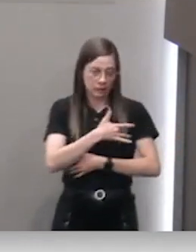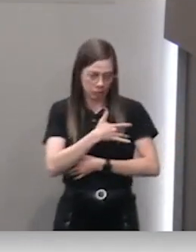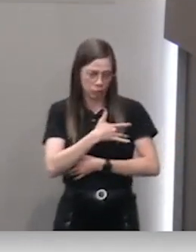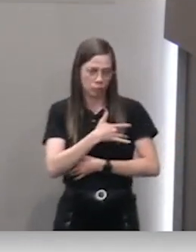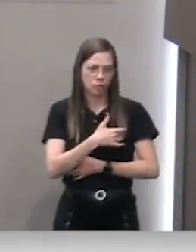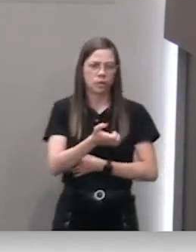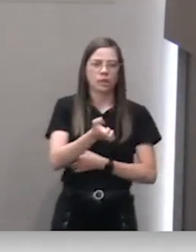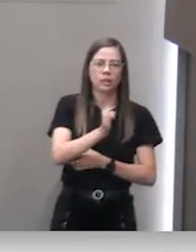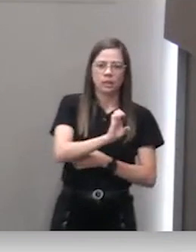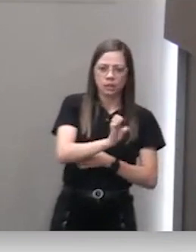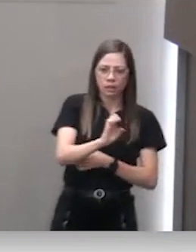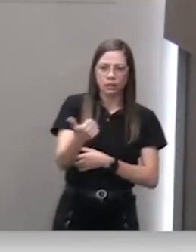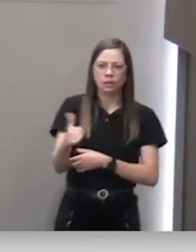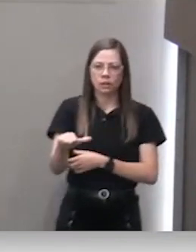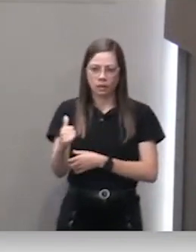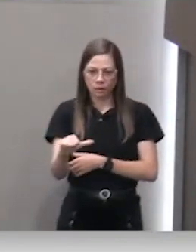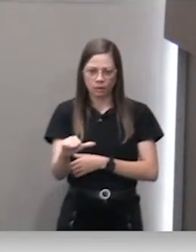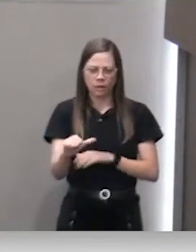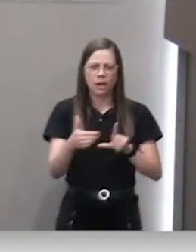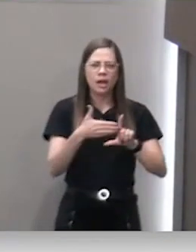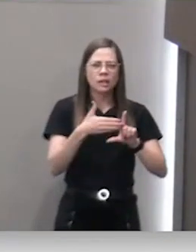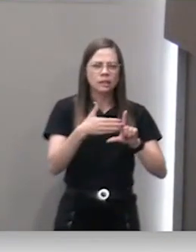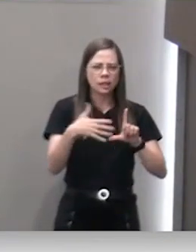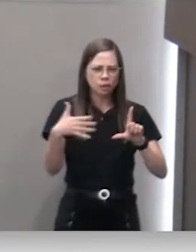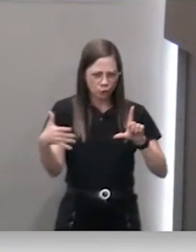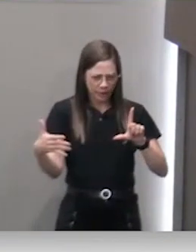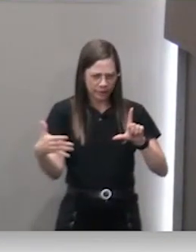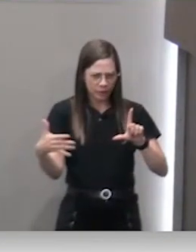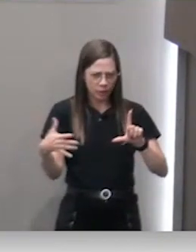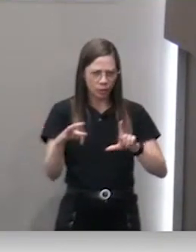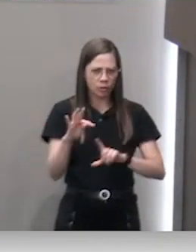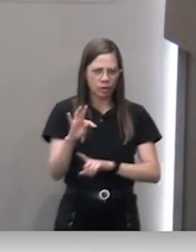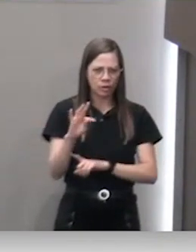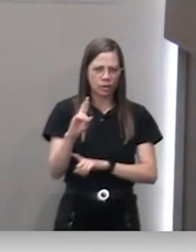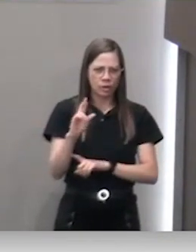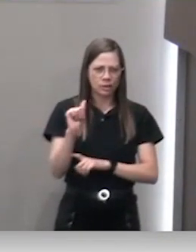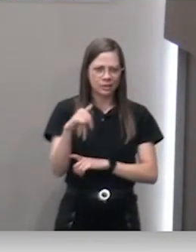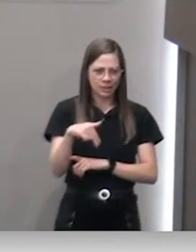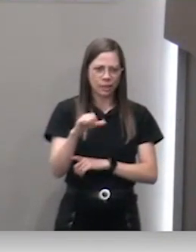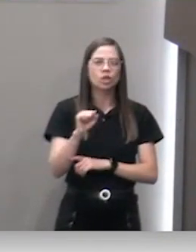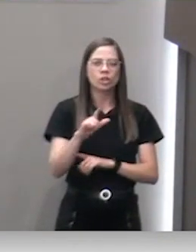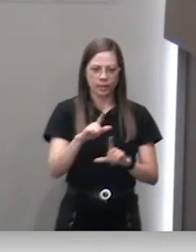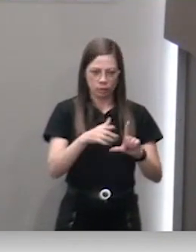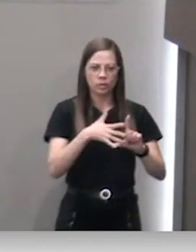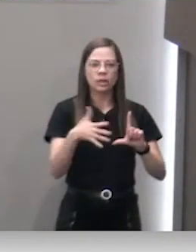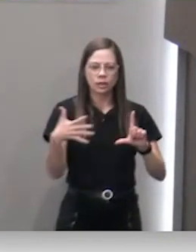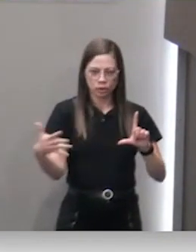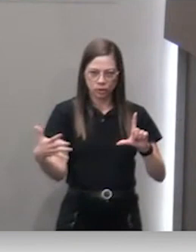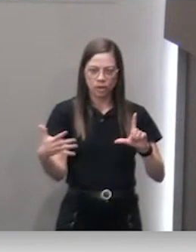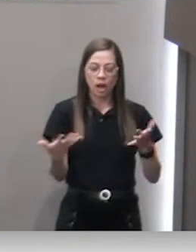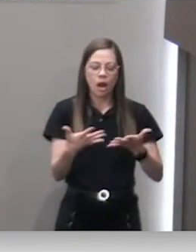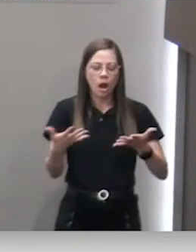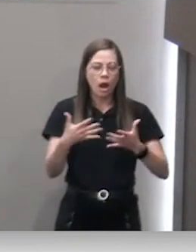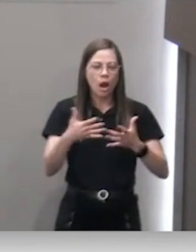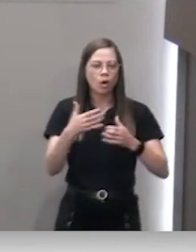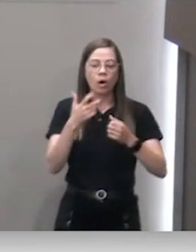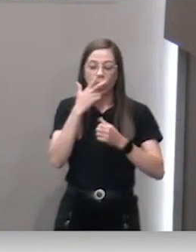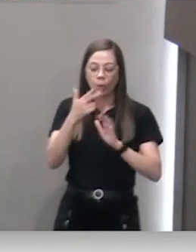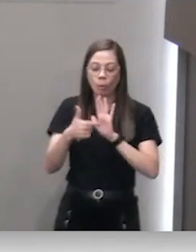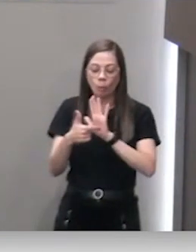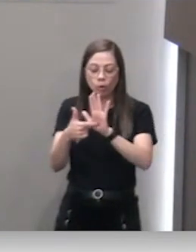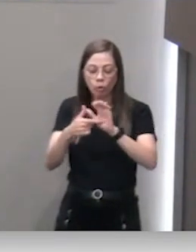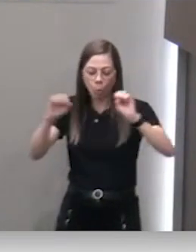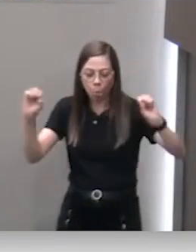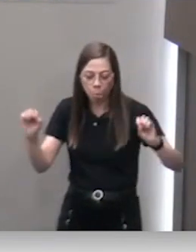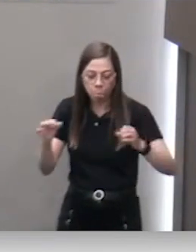transgênero, a WPATH, foi envolvida agora recentemente num escândalo,